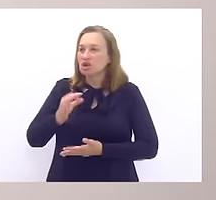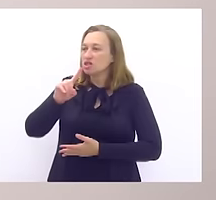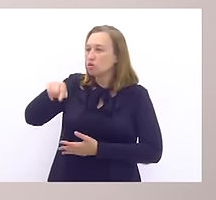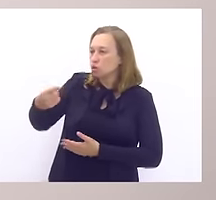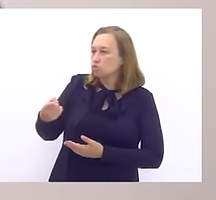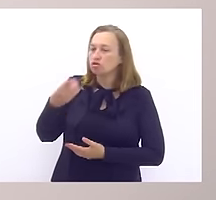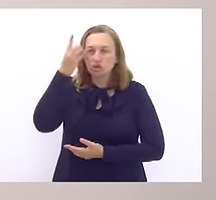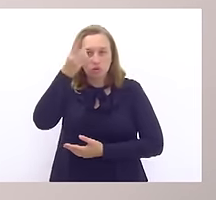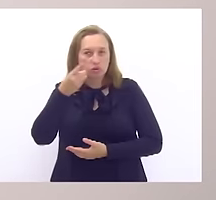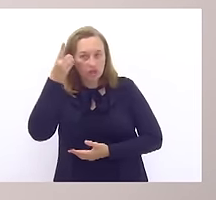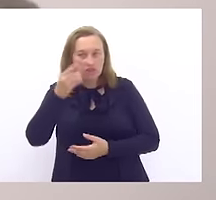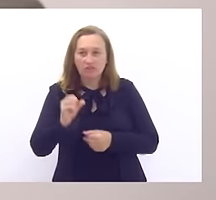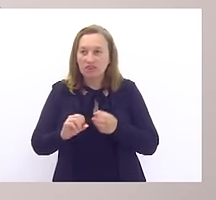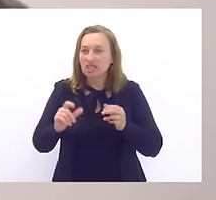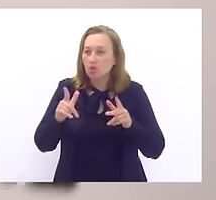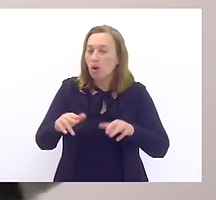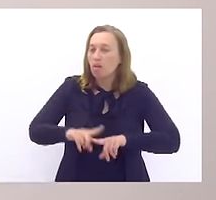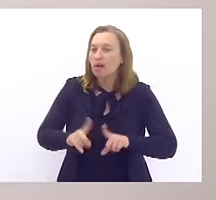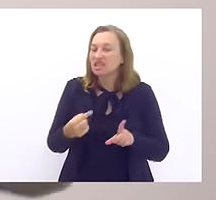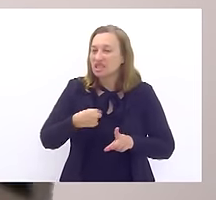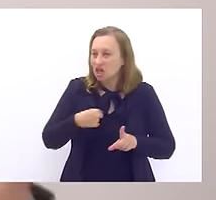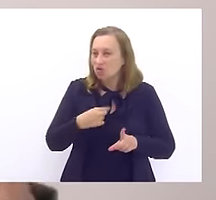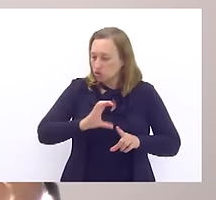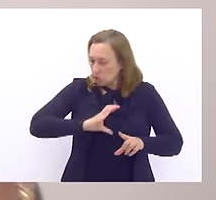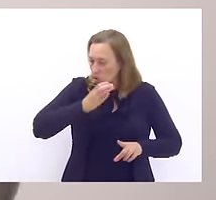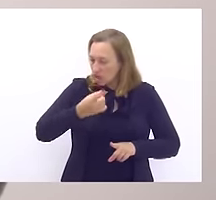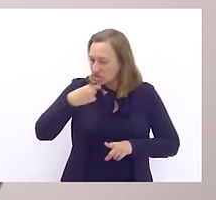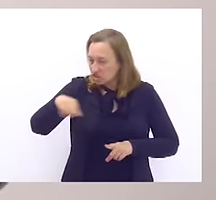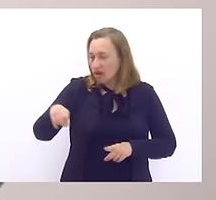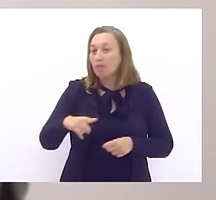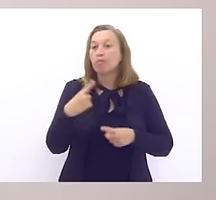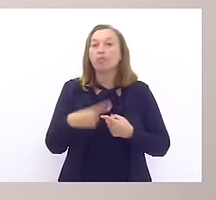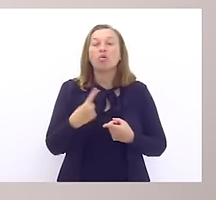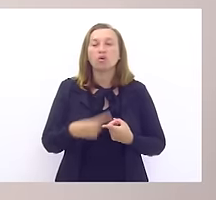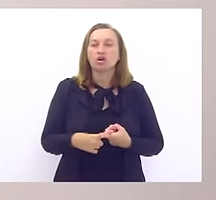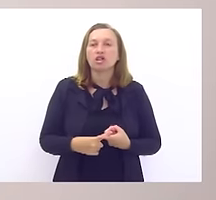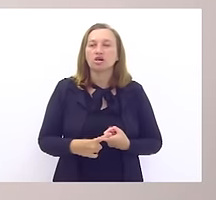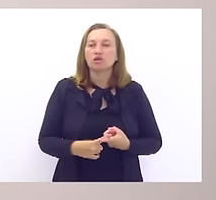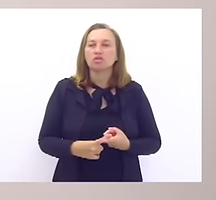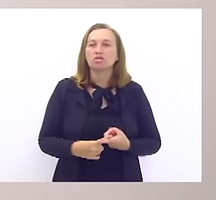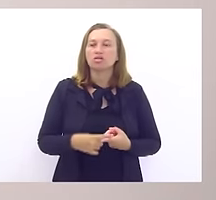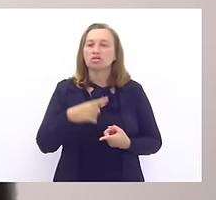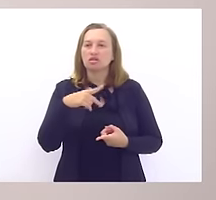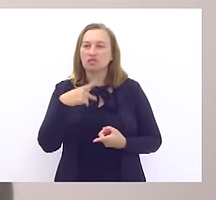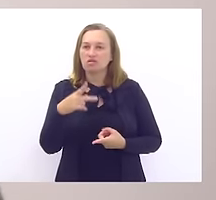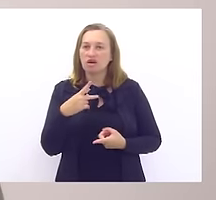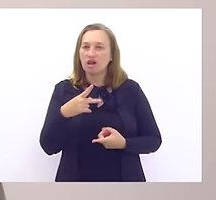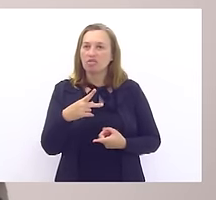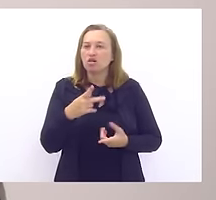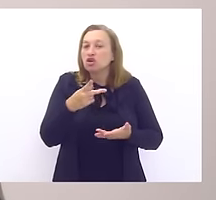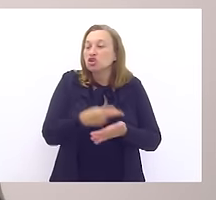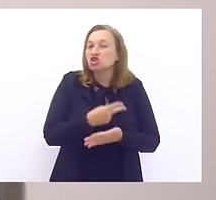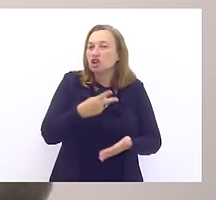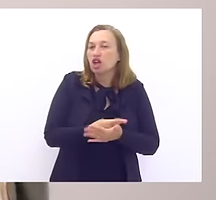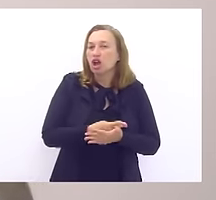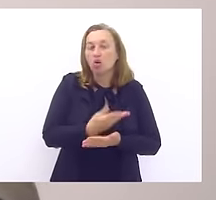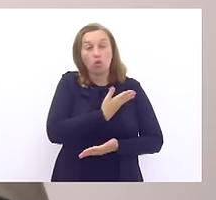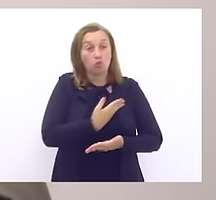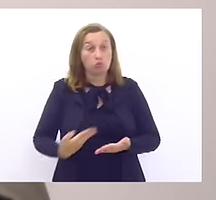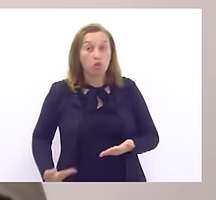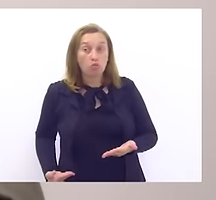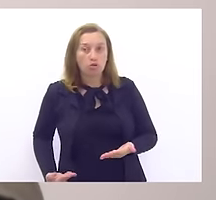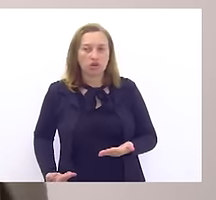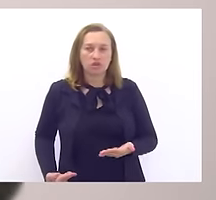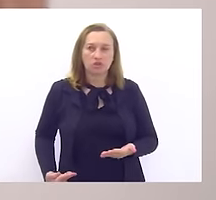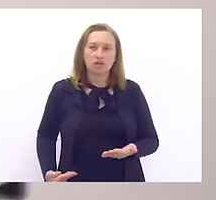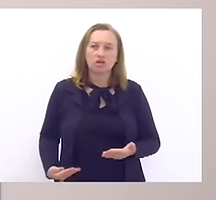parlamentares vão fazer o mesmo mas eu vou ter a coragem de ir lá porque como se trata de uma desordem pública é o estado